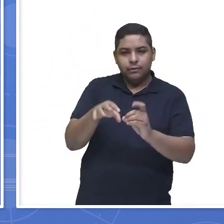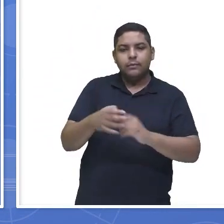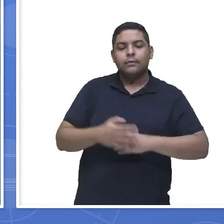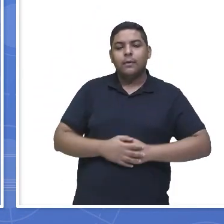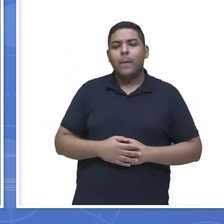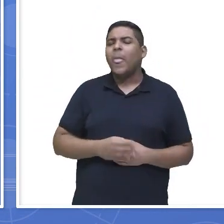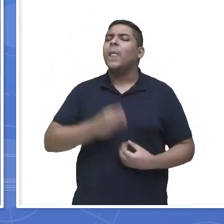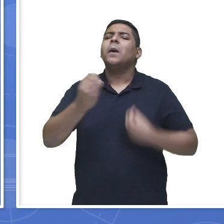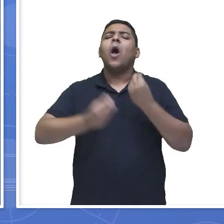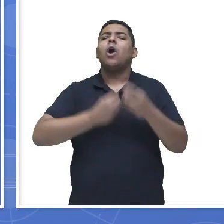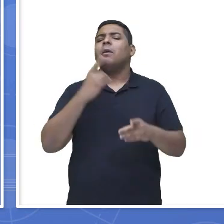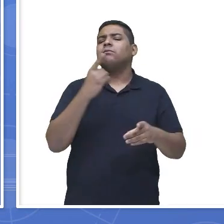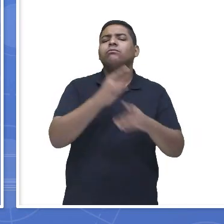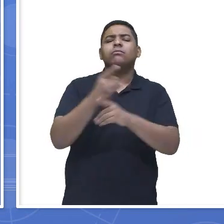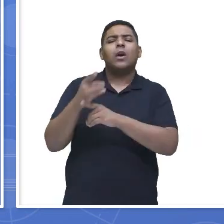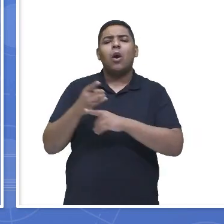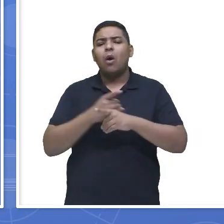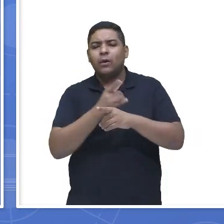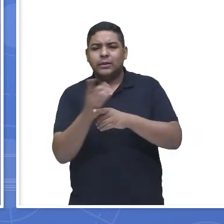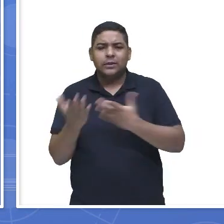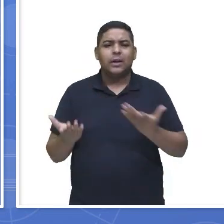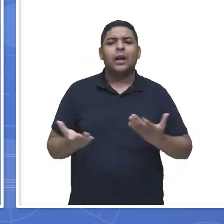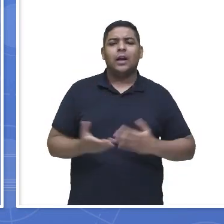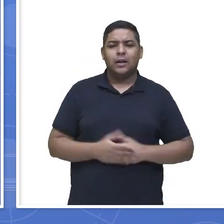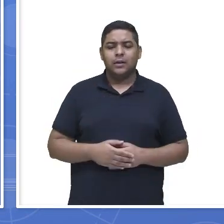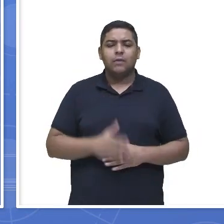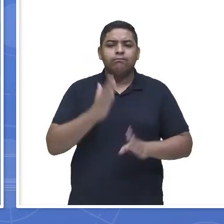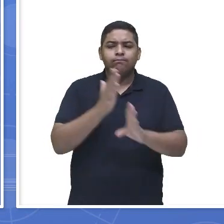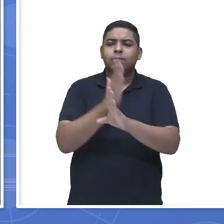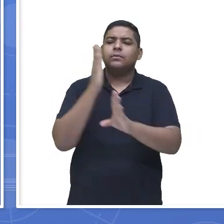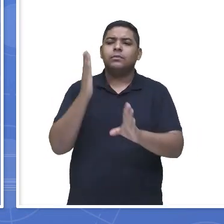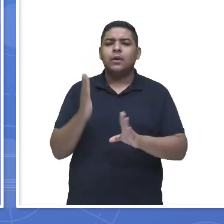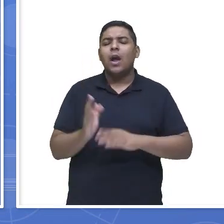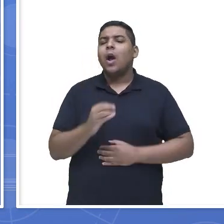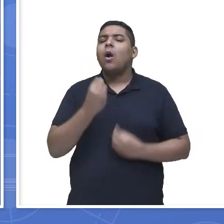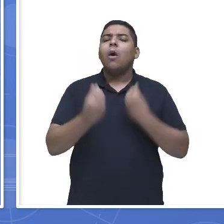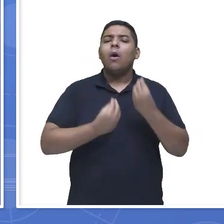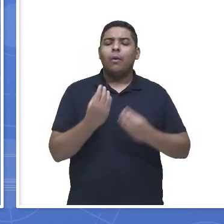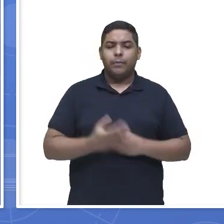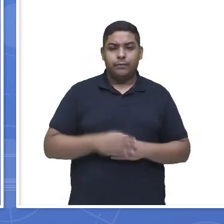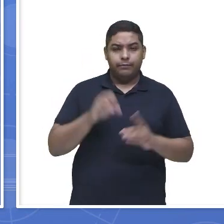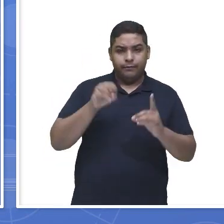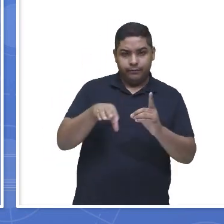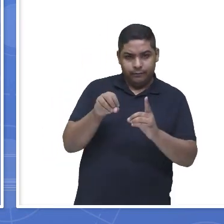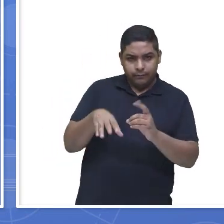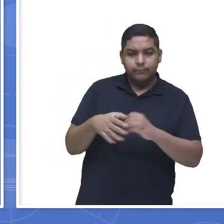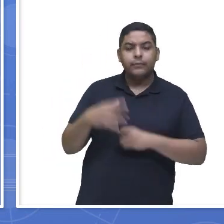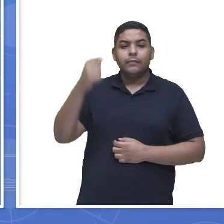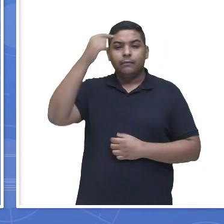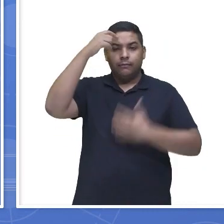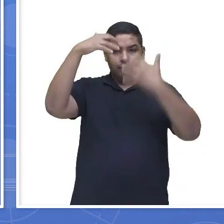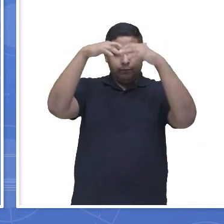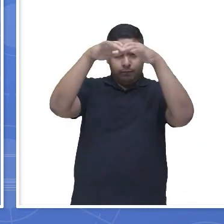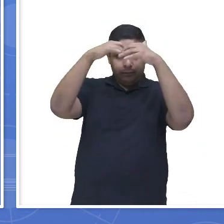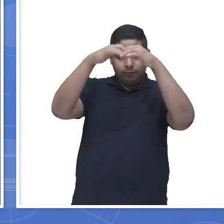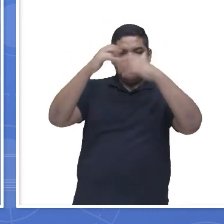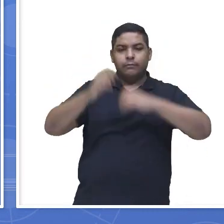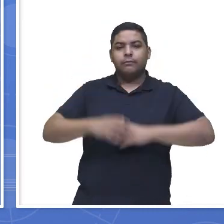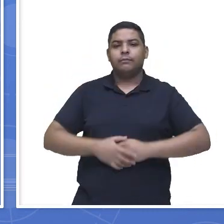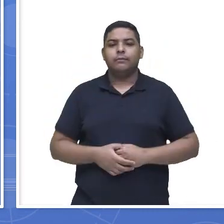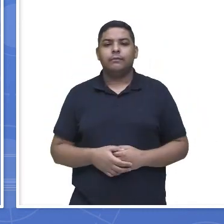eu vou encontrar esse dogmatismo? Como posso encontrar isso? O dogmatismo diz o seguinte: a minha mente, né,